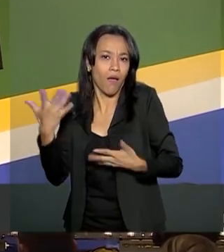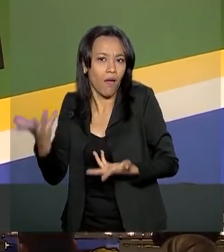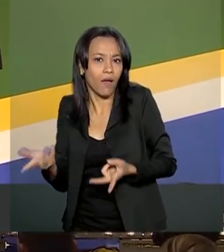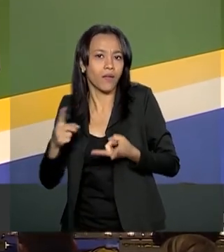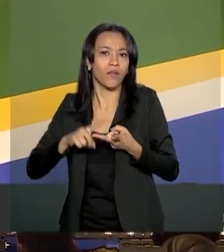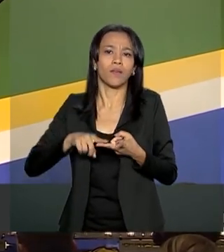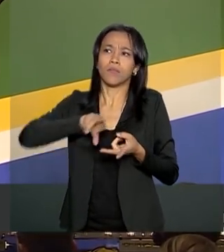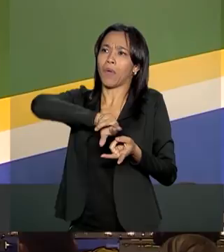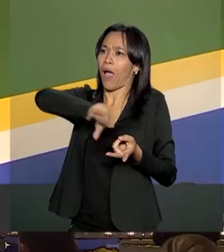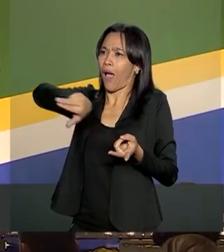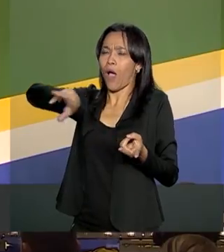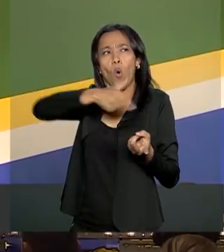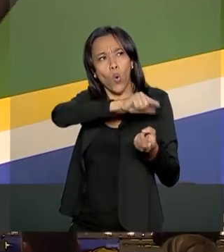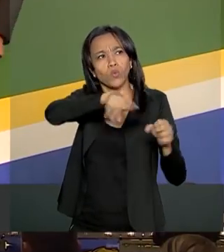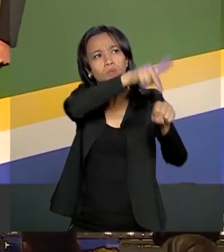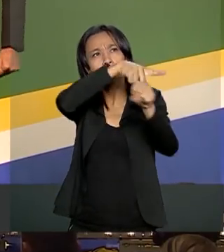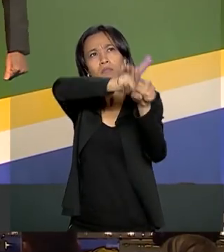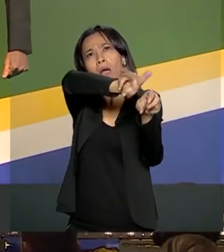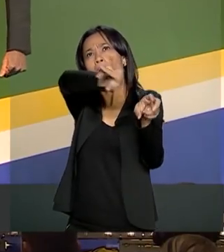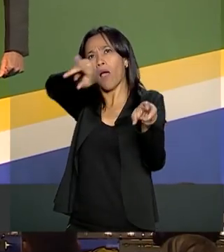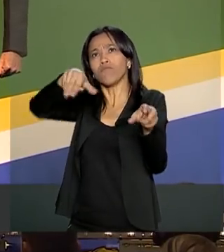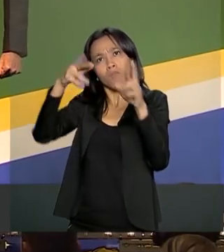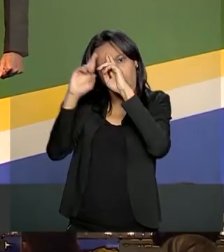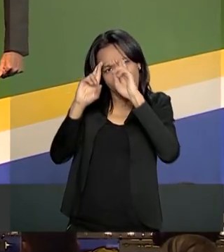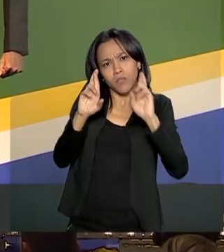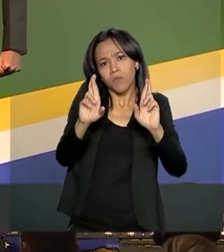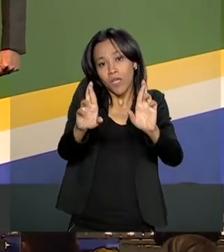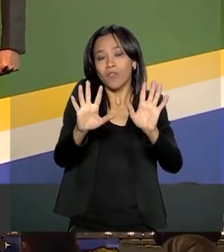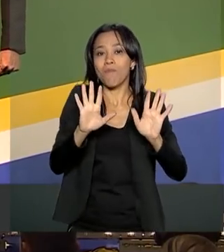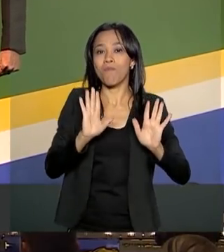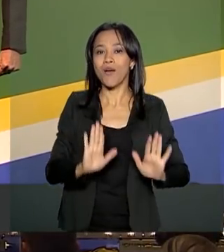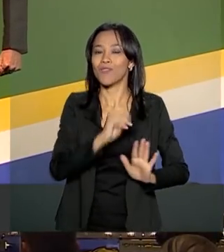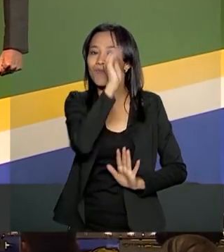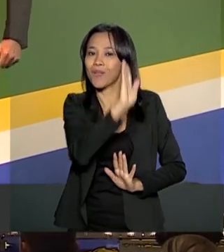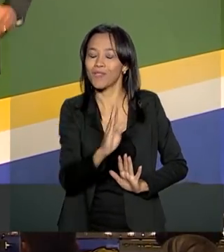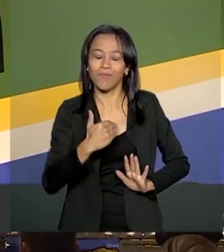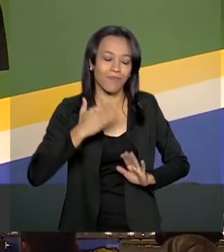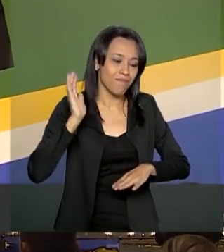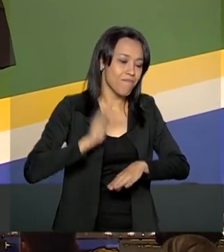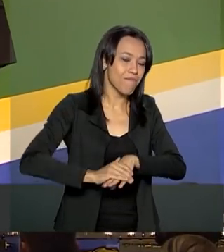a biodiversidade que nós temos. Estamos à disposição nessa área.